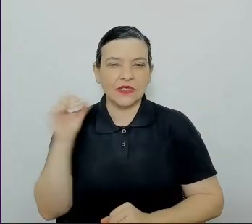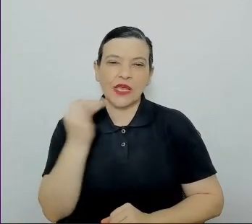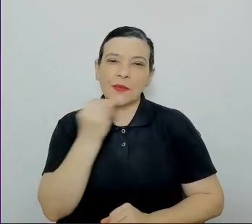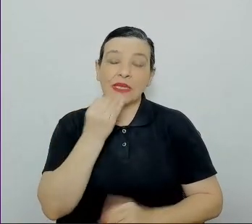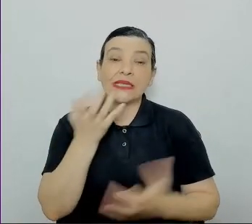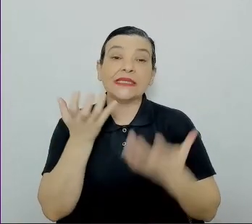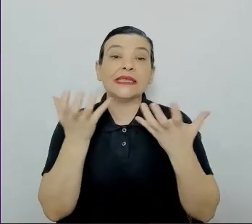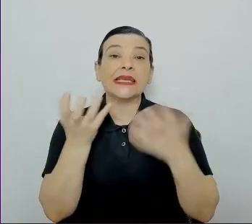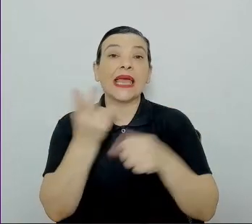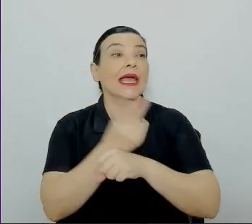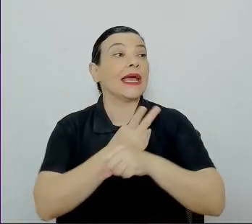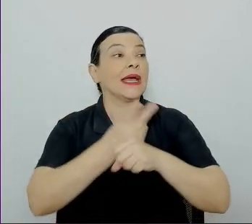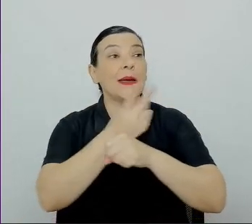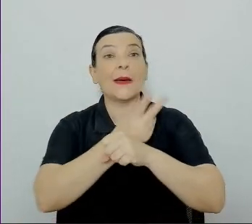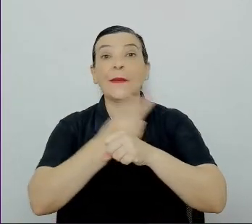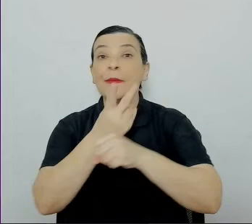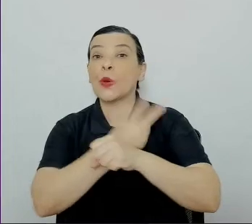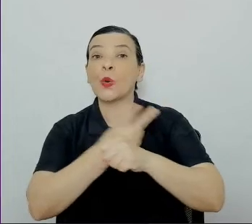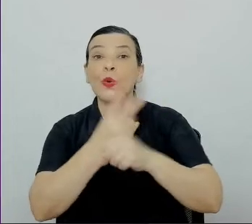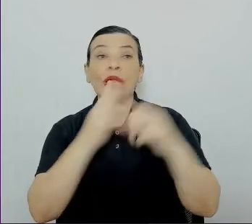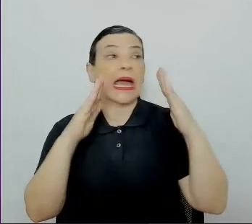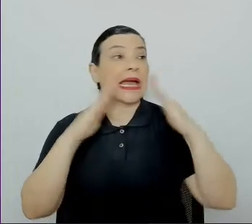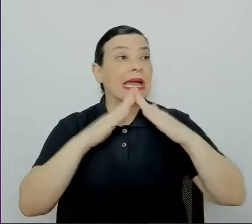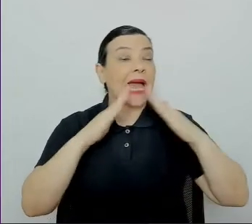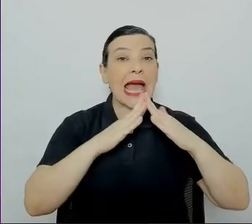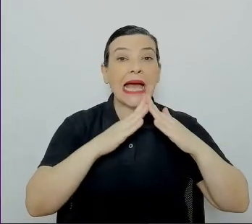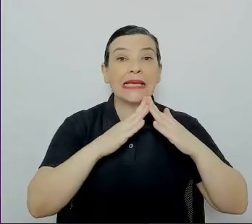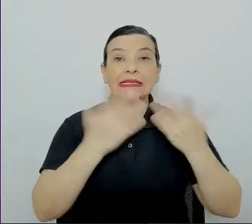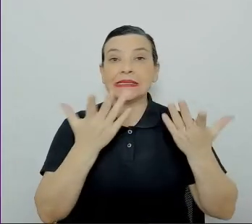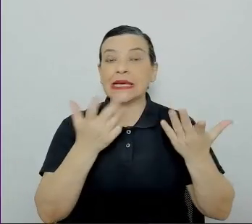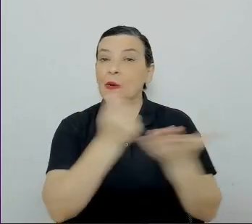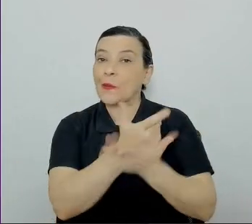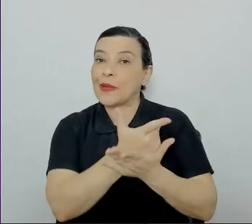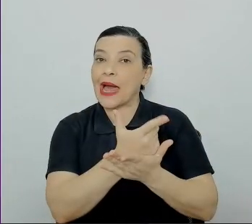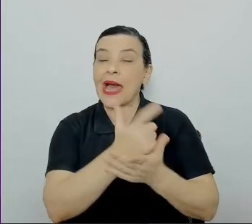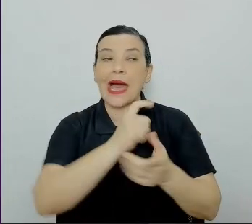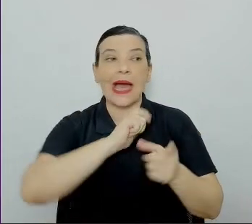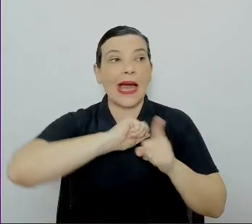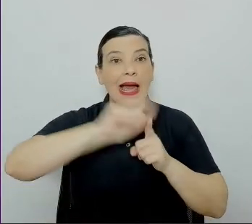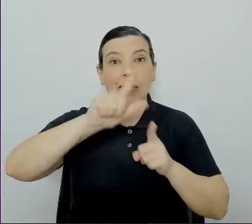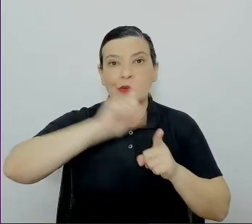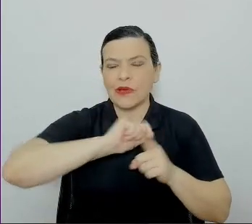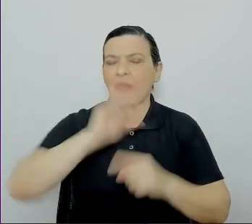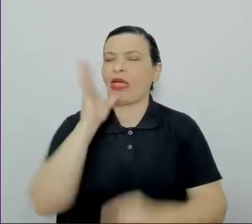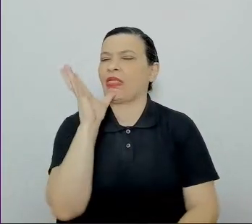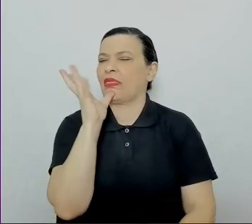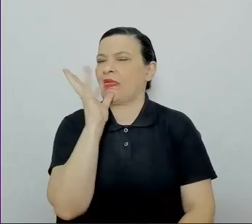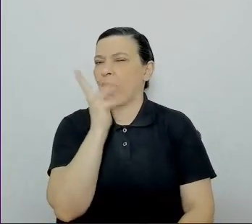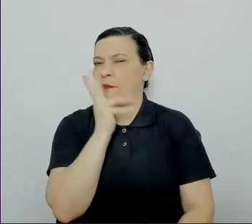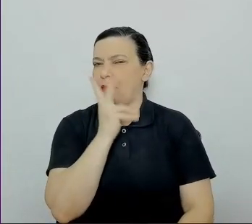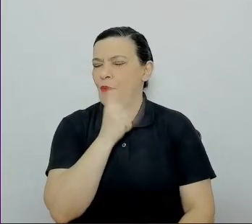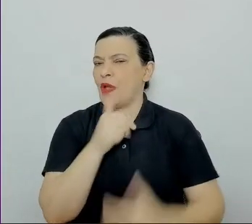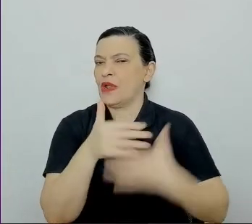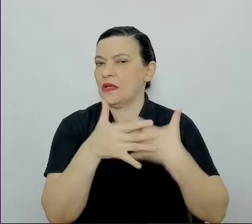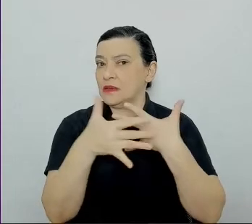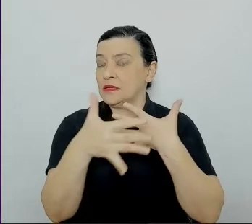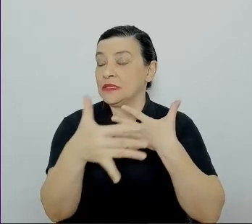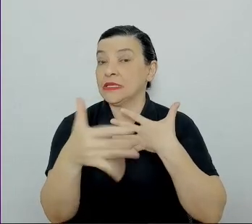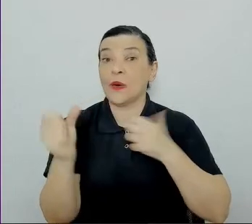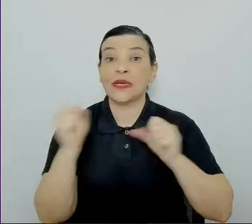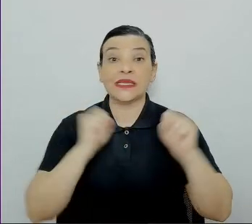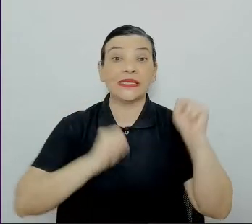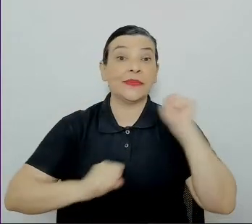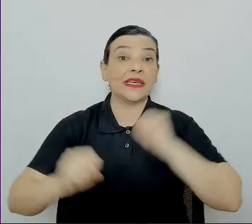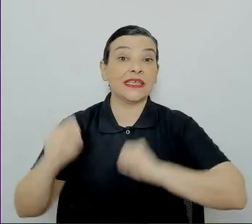imóvel, seja para comprar ou para alugar, você demora meses nesse processo. É um processo longo. Então, a gente tem a expectativa, lá